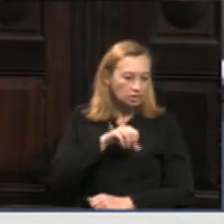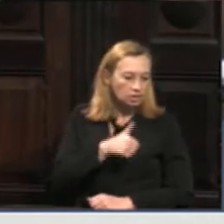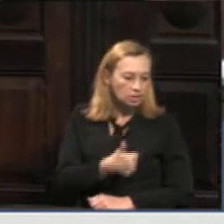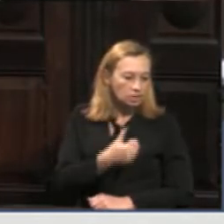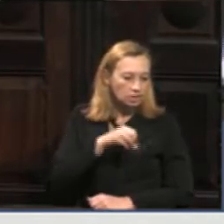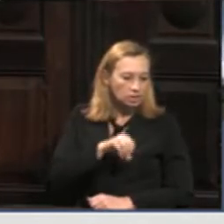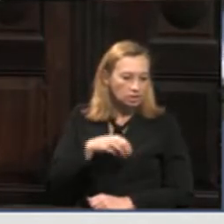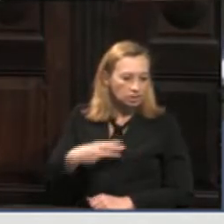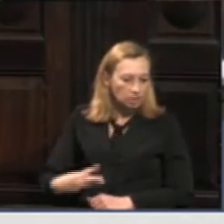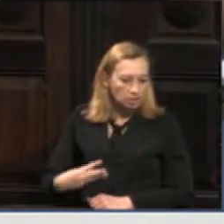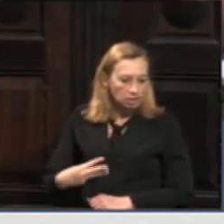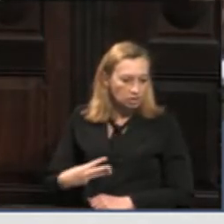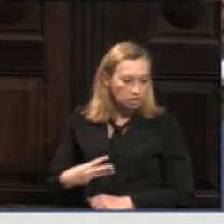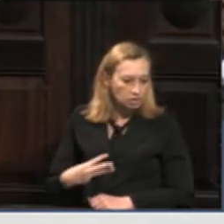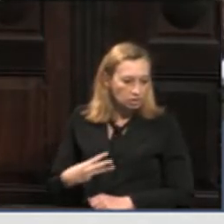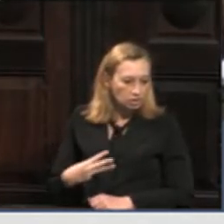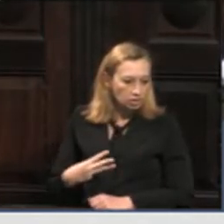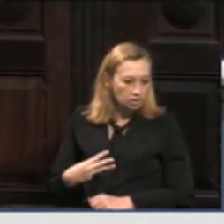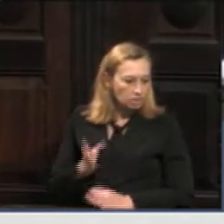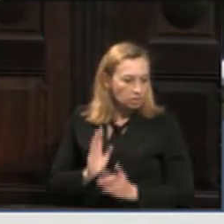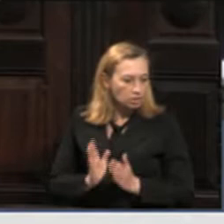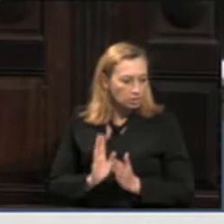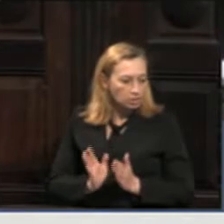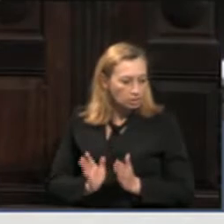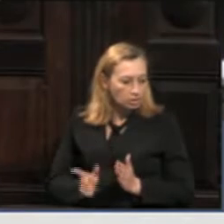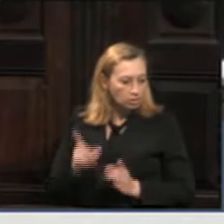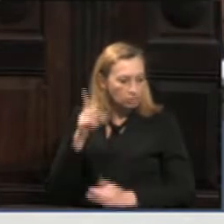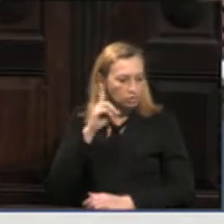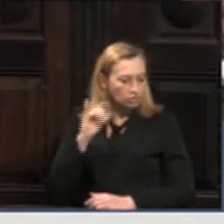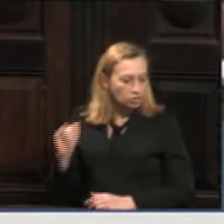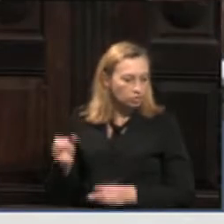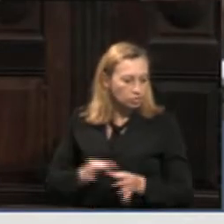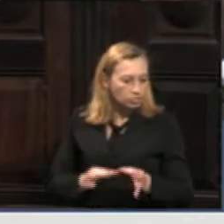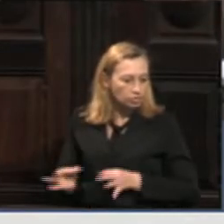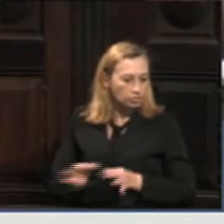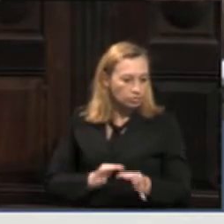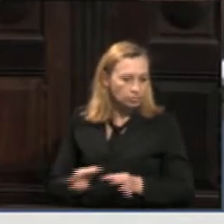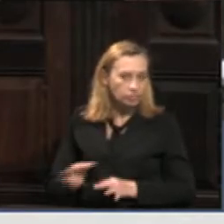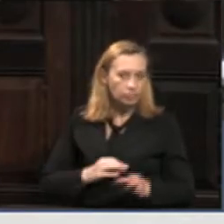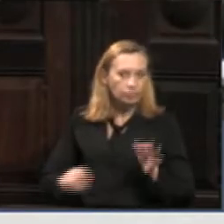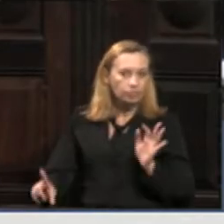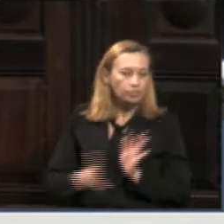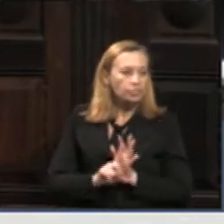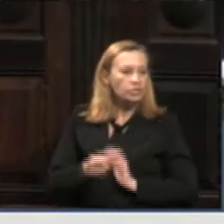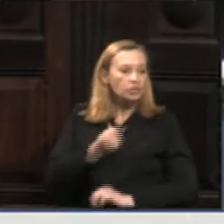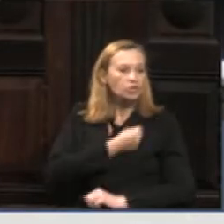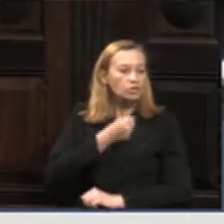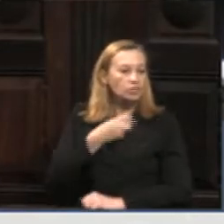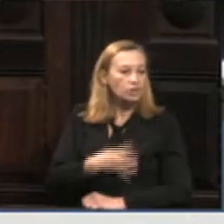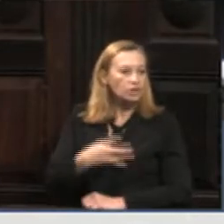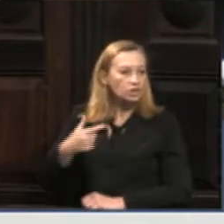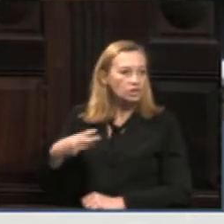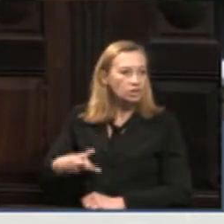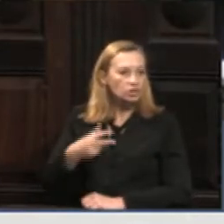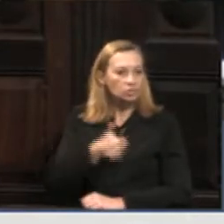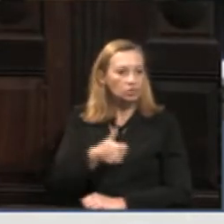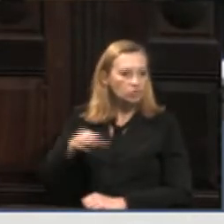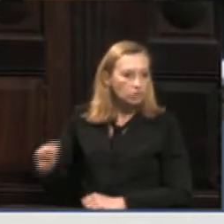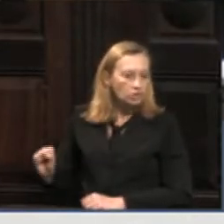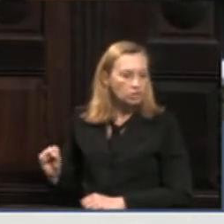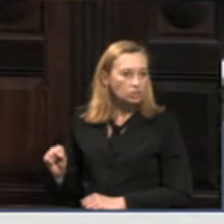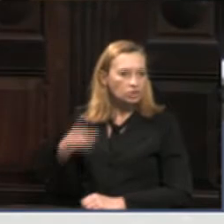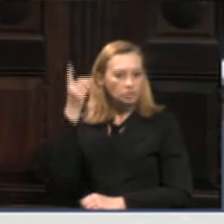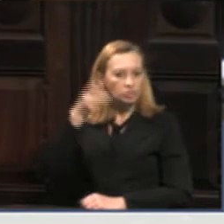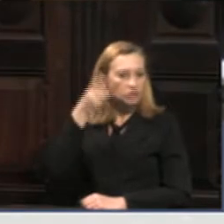o regimento interno, requer a inclusão na ordem do dia do projeto de lei número 4330 de 2018, de